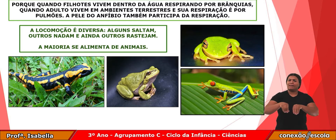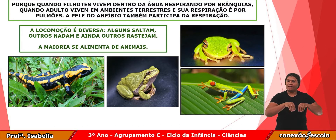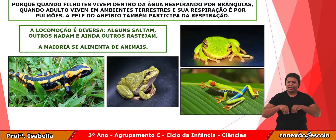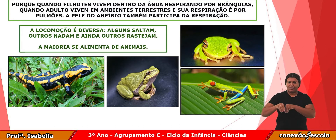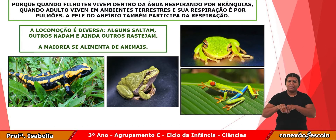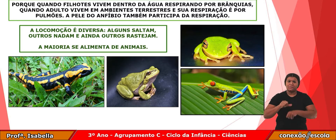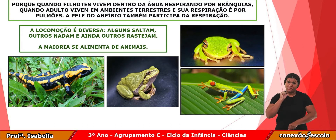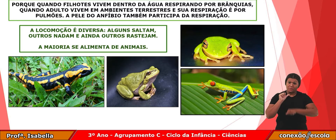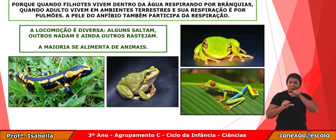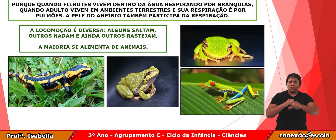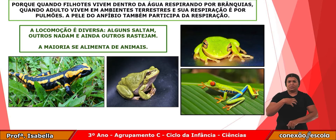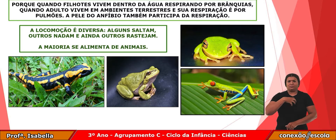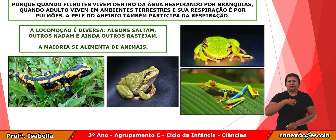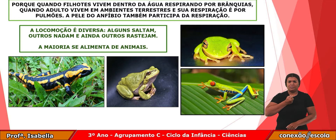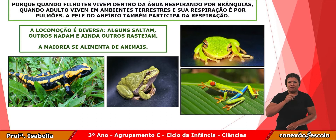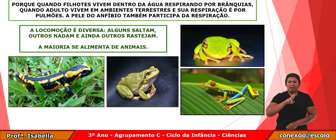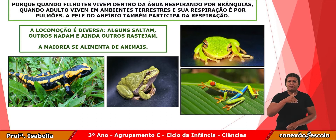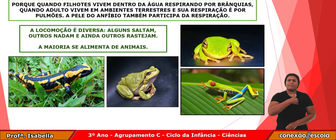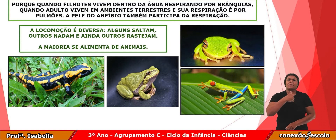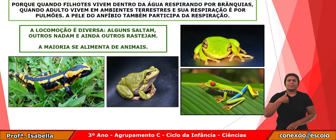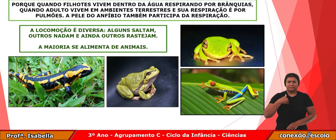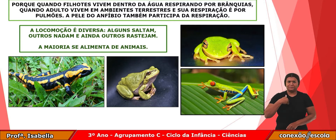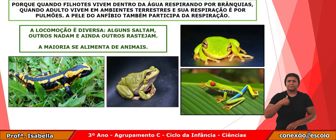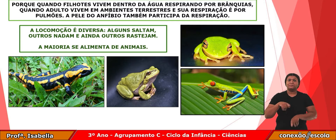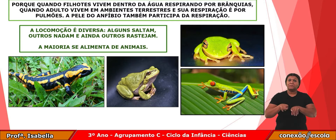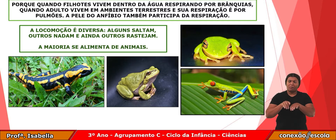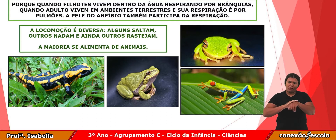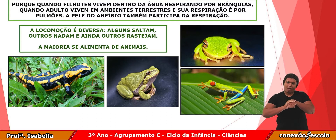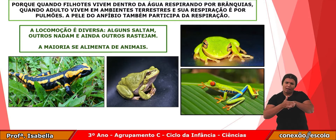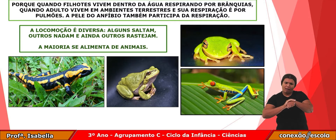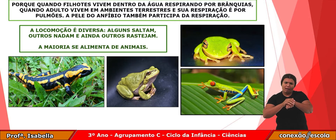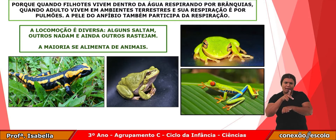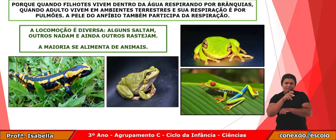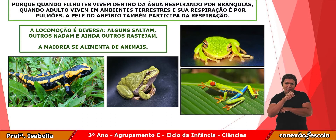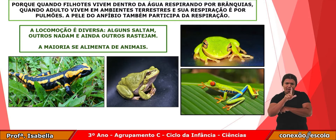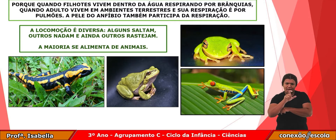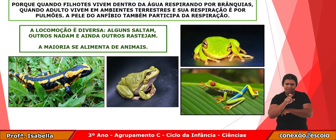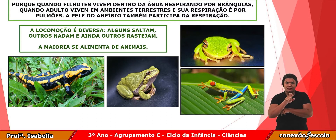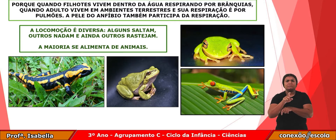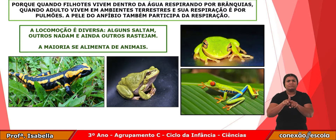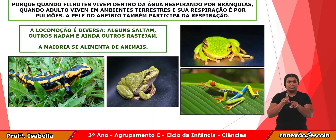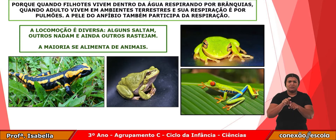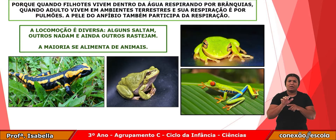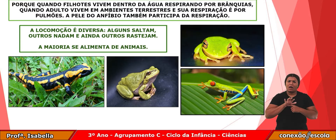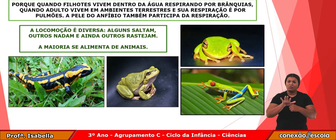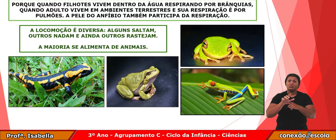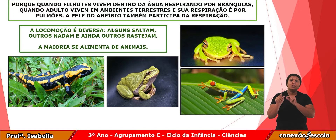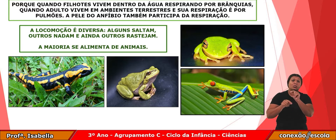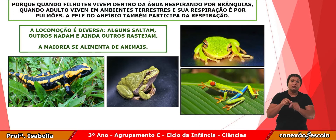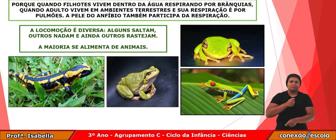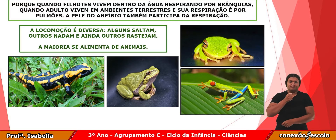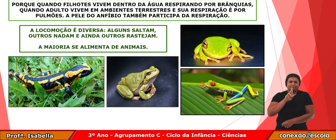por pulmões. A pele do anfíbio também participa da respiração. Eu quero chamar a atenção